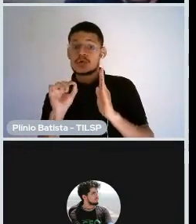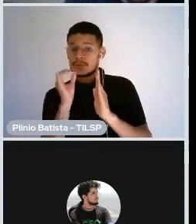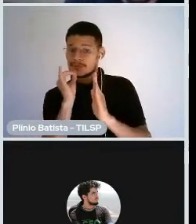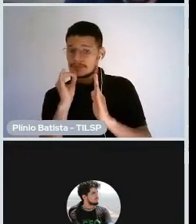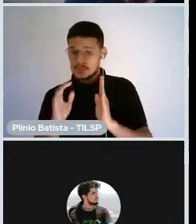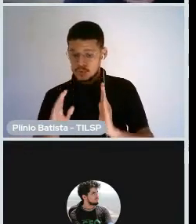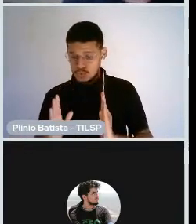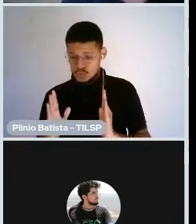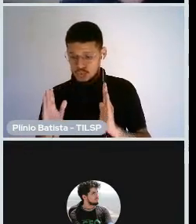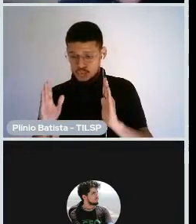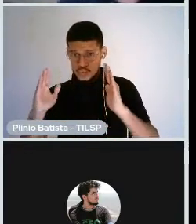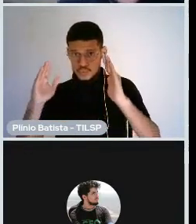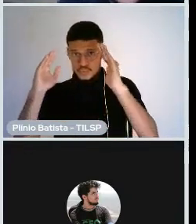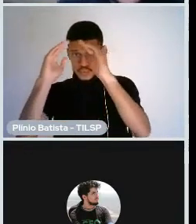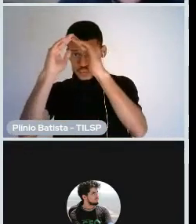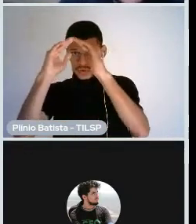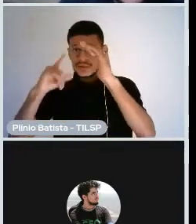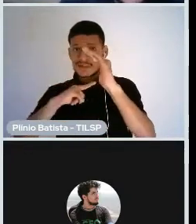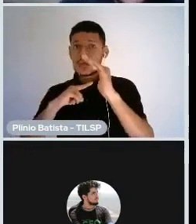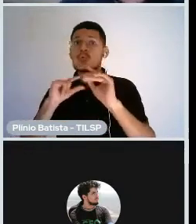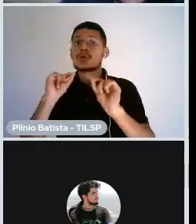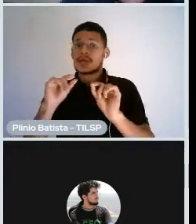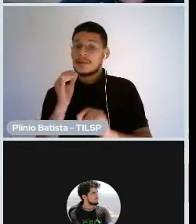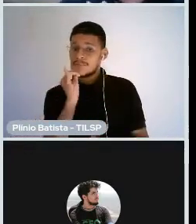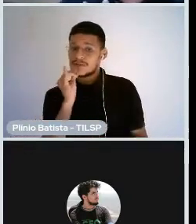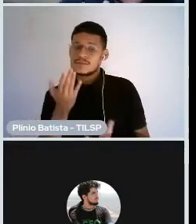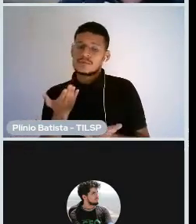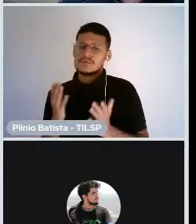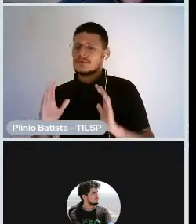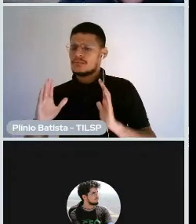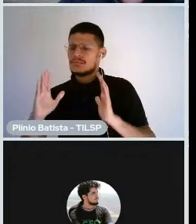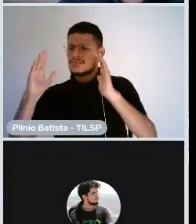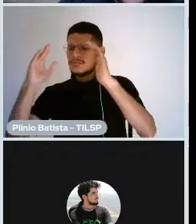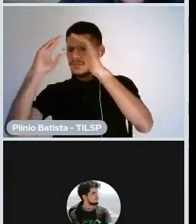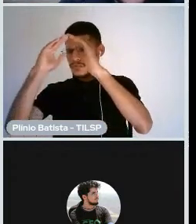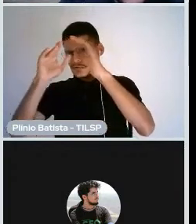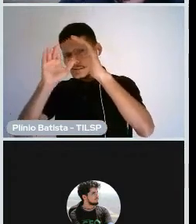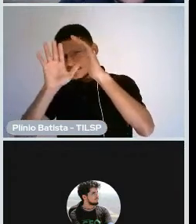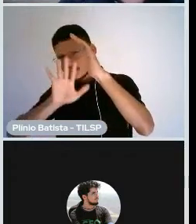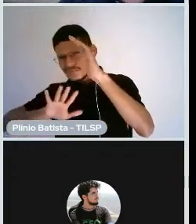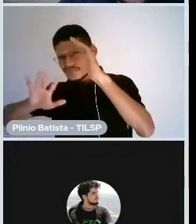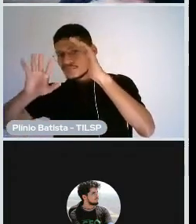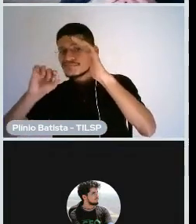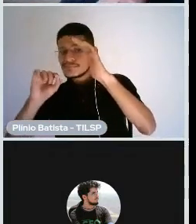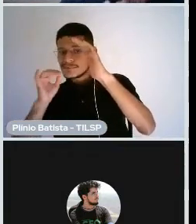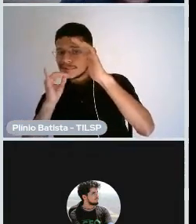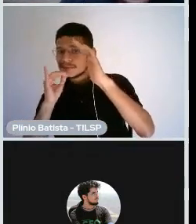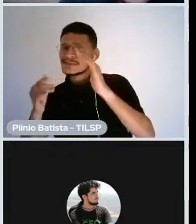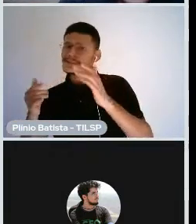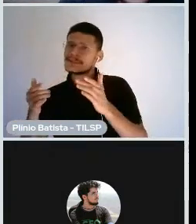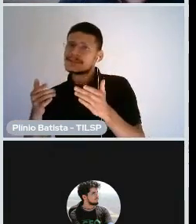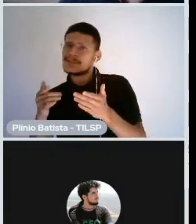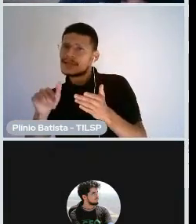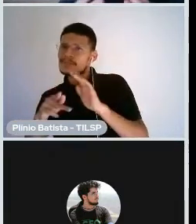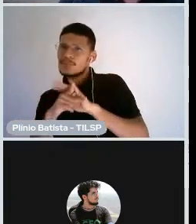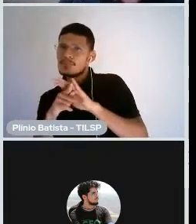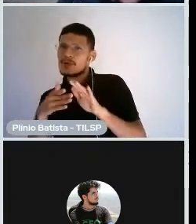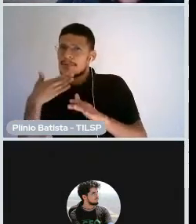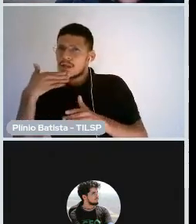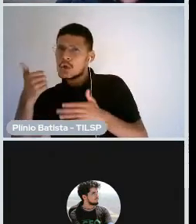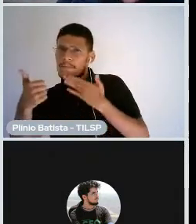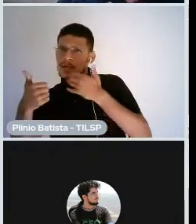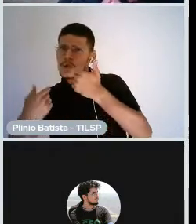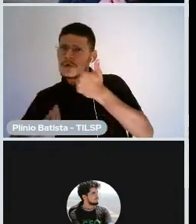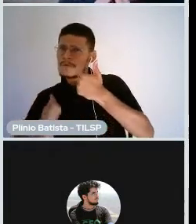de mortalidade. A gente já tem uma pirâmide mais, como é que eu posso dizer? Ela vai amadurecendo mais, vai melhorando a qualidade de